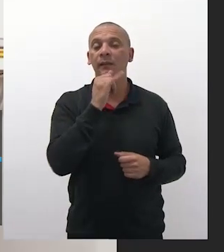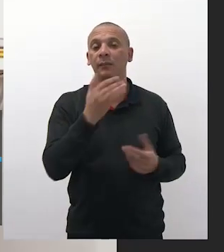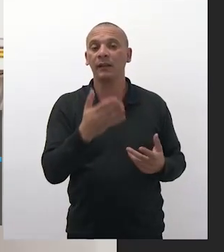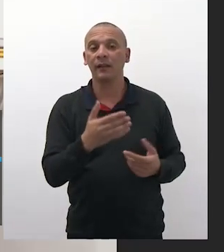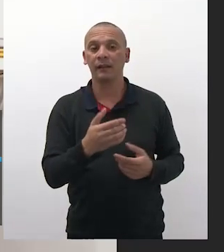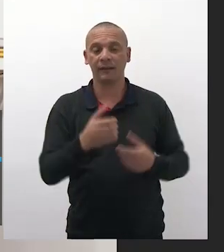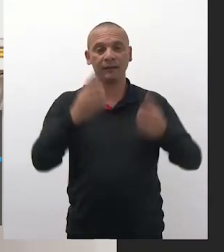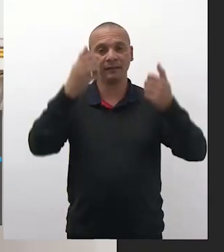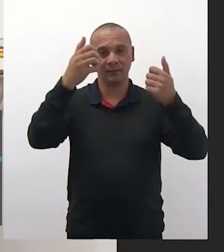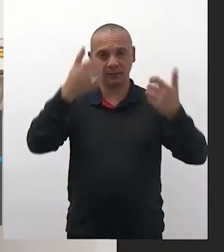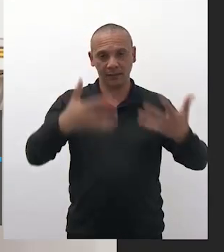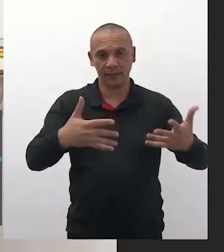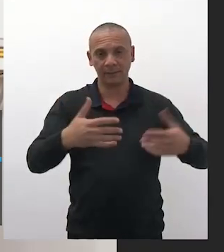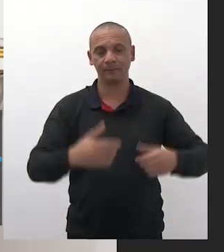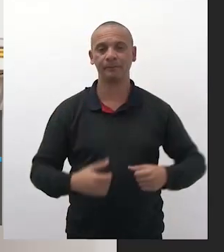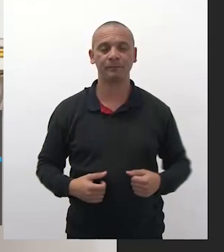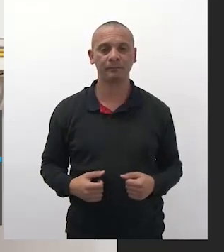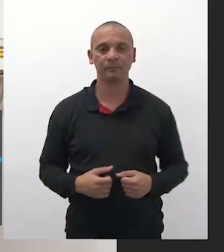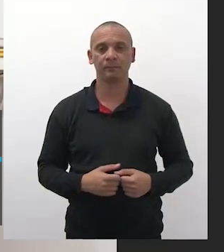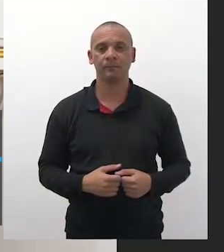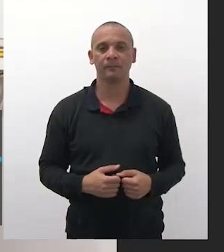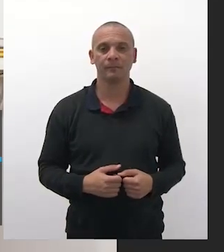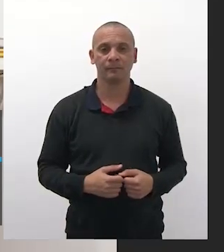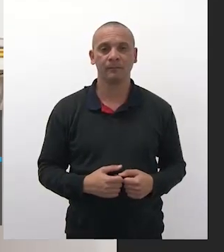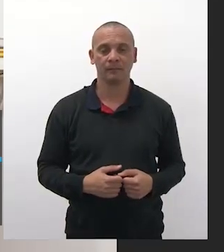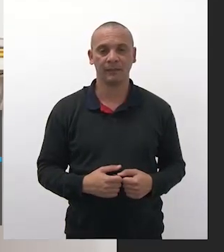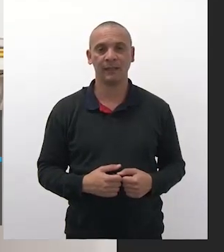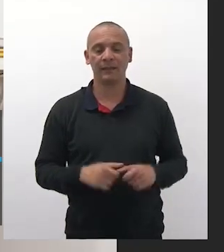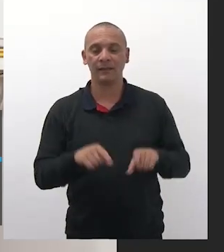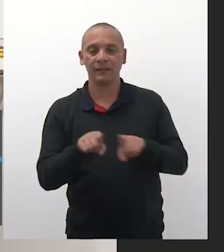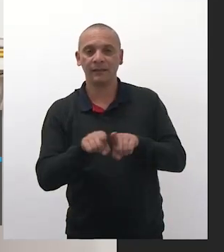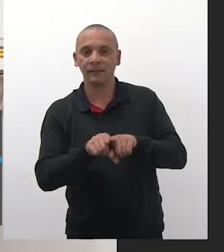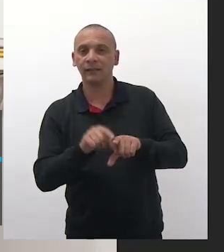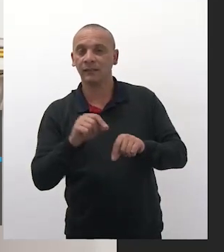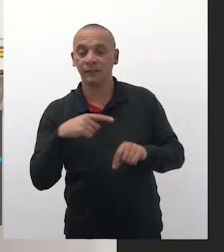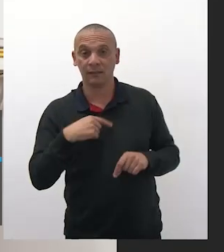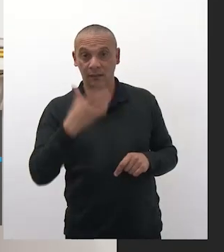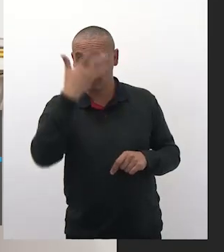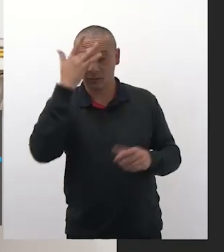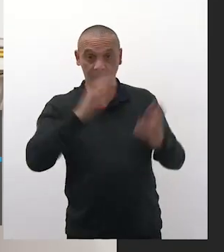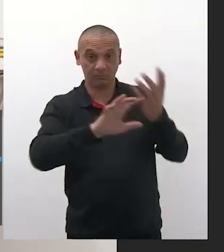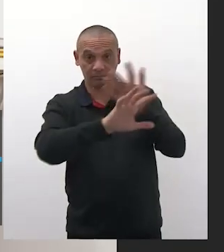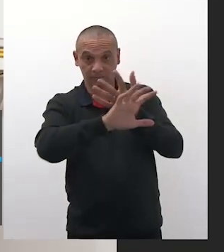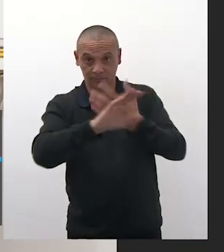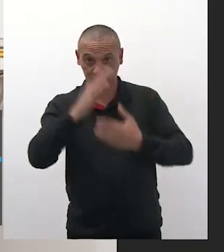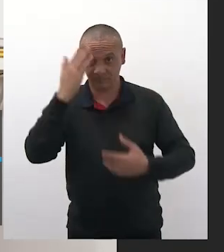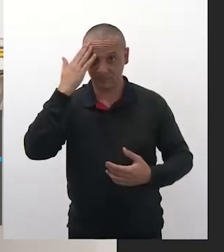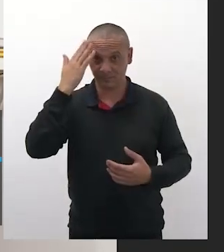Só para explicar, para quem está nos assistindo nos entender,